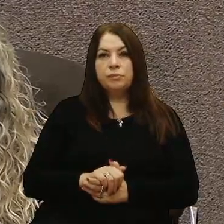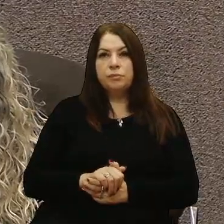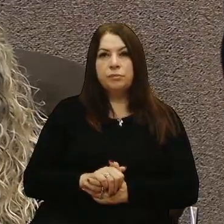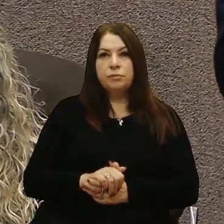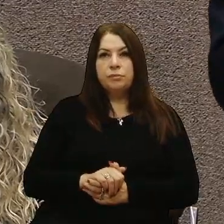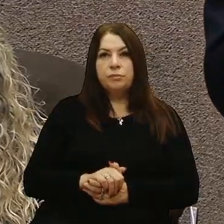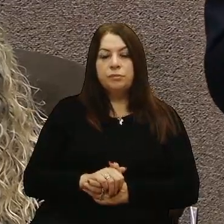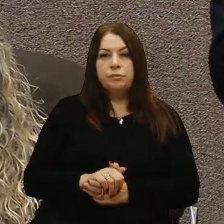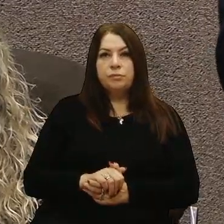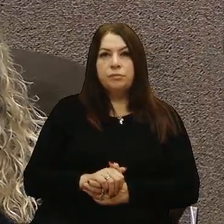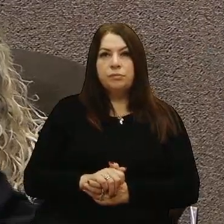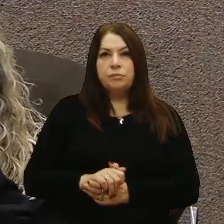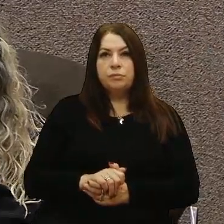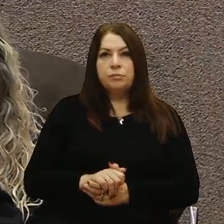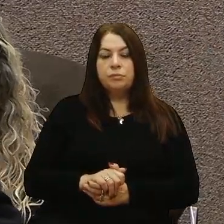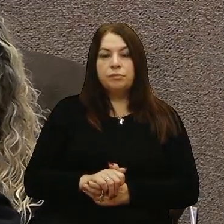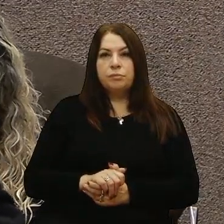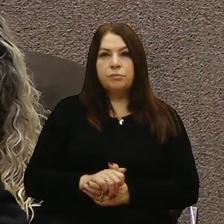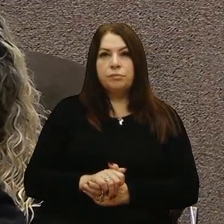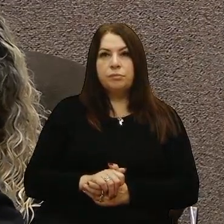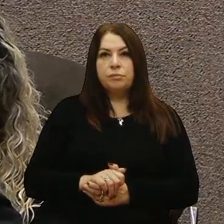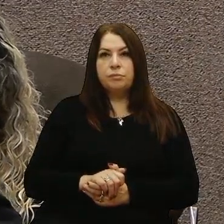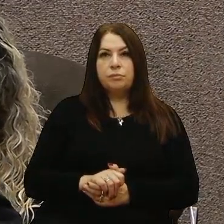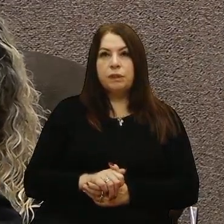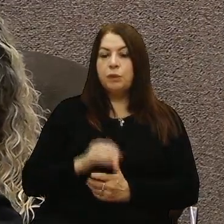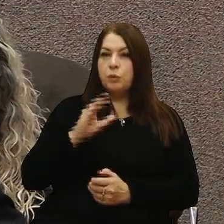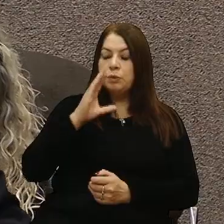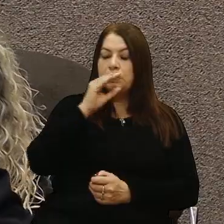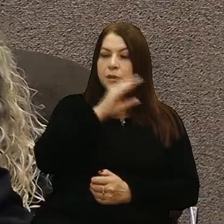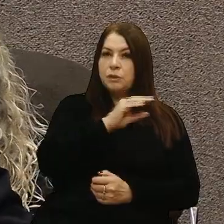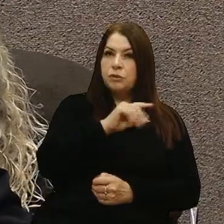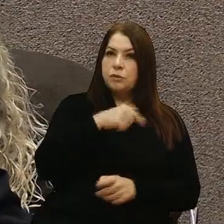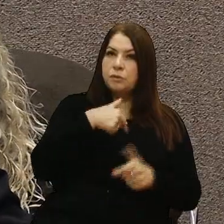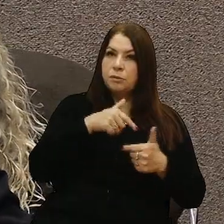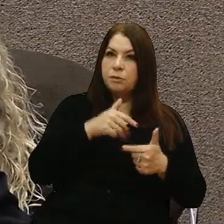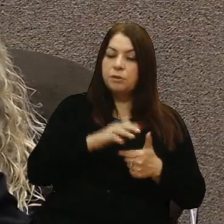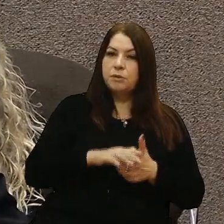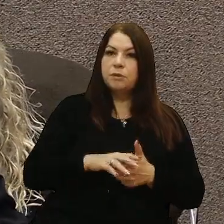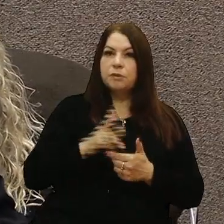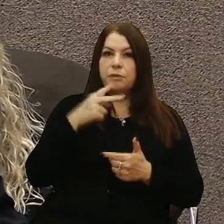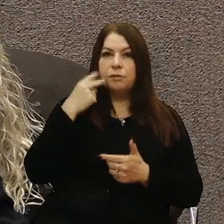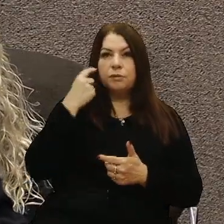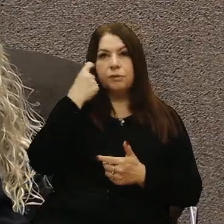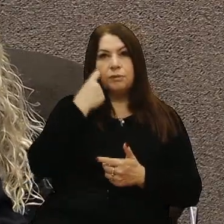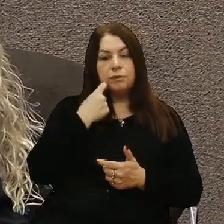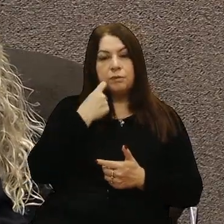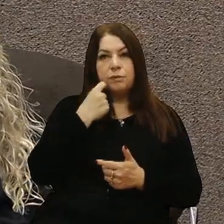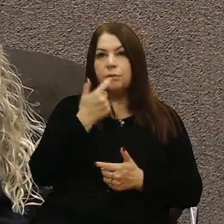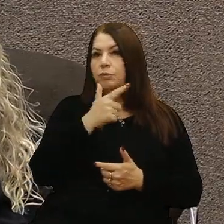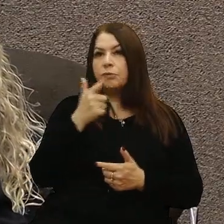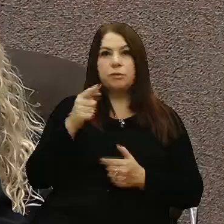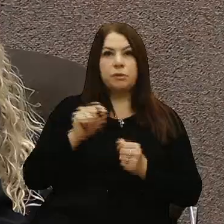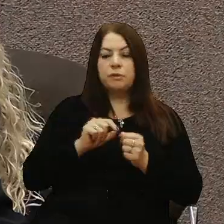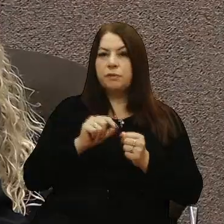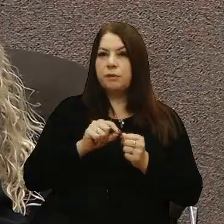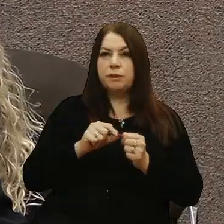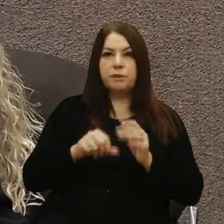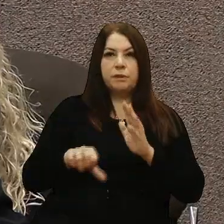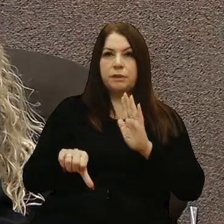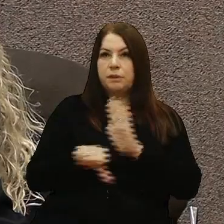é que se adolescente estivesse trabalhando, vereador Caleb, não teriam cometido aquele